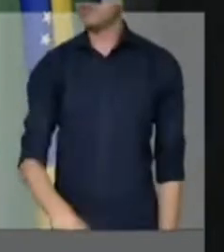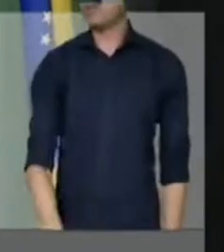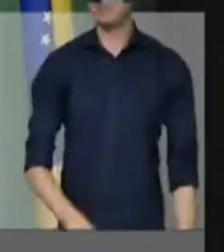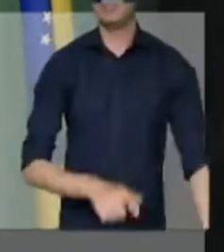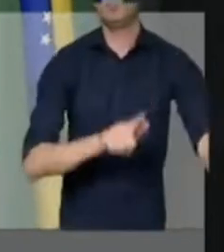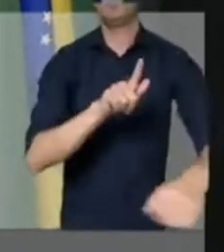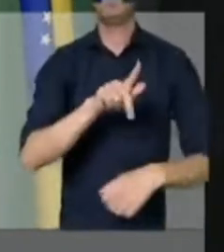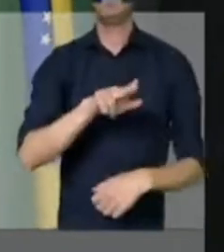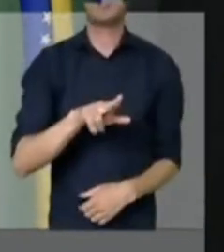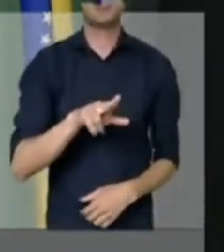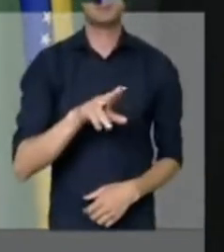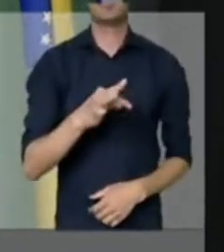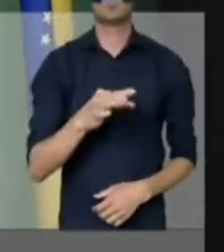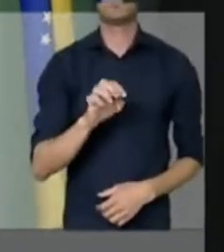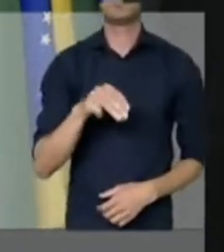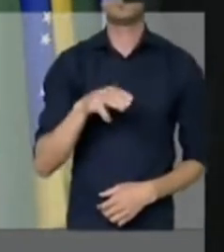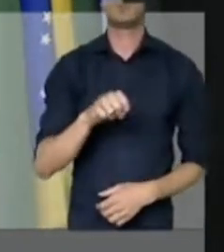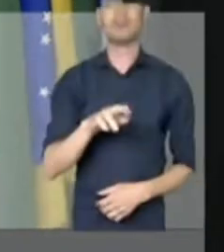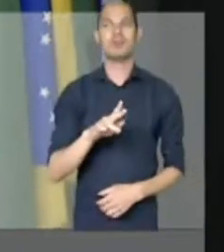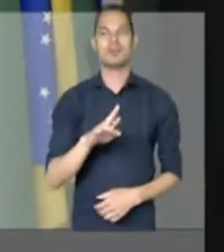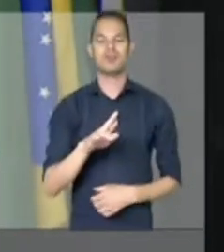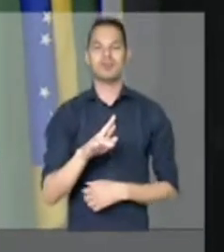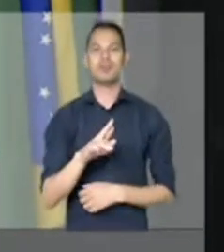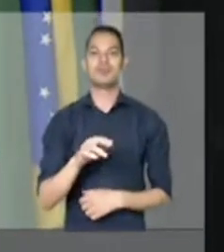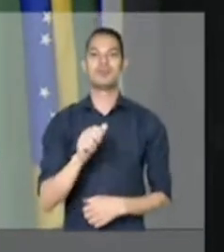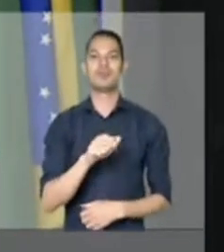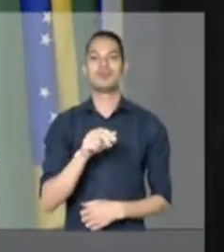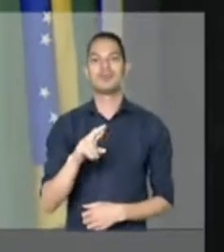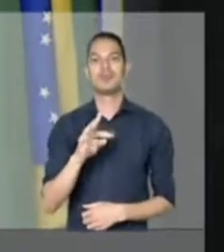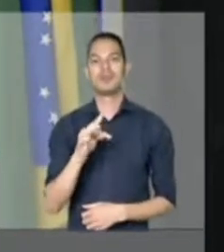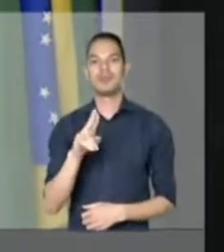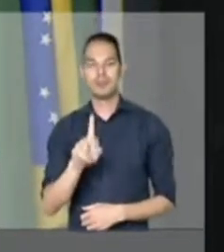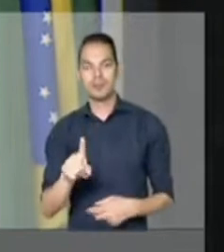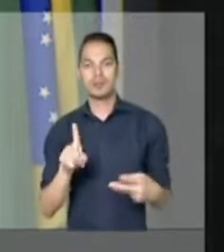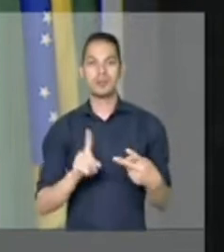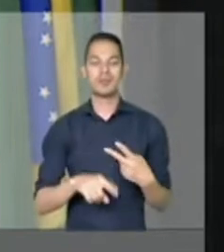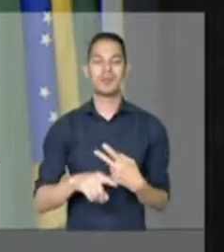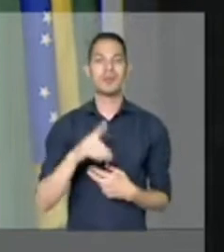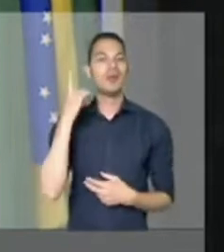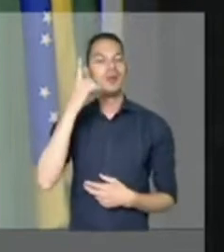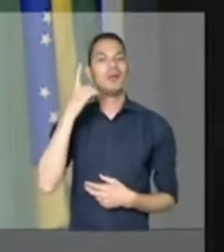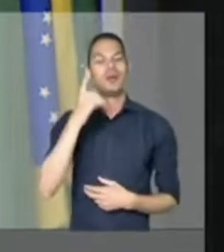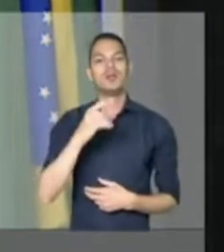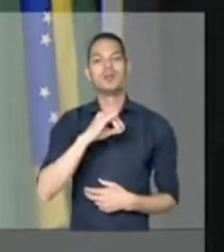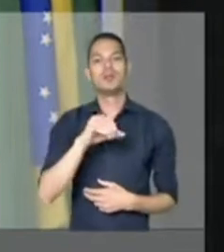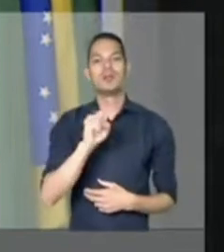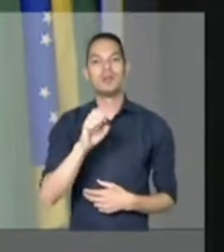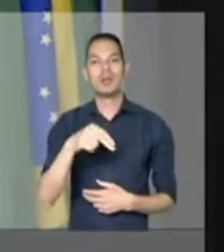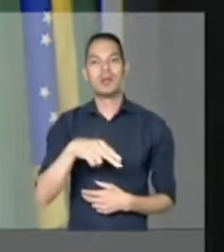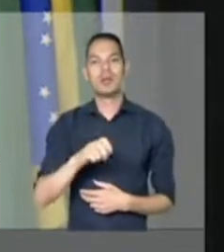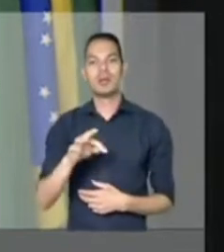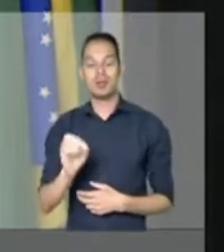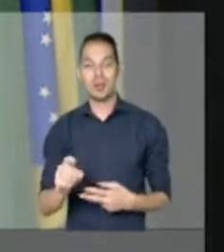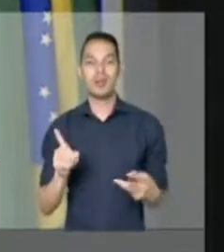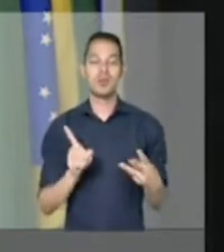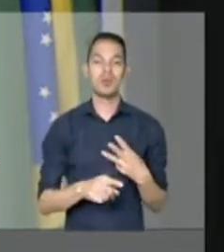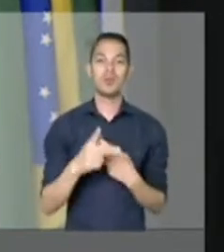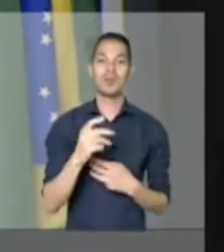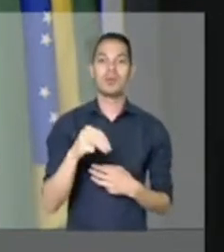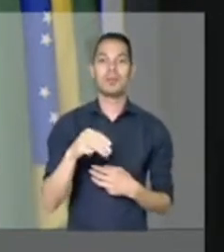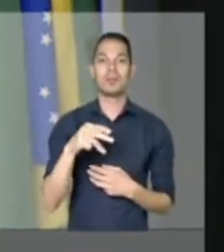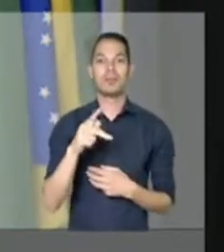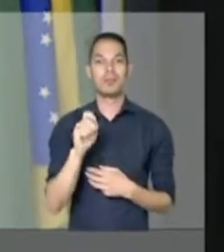presente. Parabéns por vocês estarem presentes. Arthur Faleiro falou, deputado José Nelto, do Podemos. Deputado Pompeu, presidente Pompeu, quero